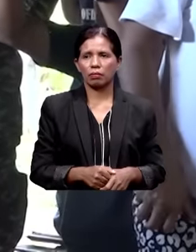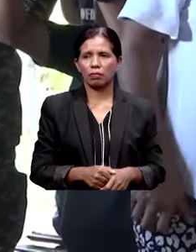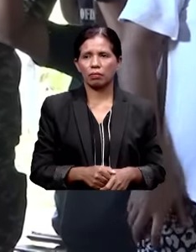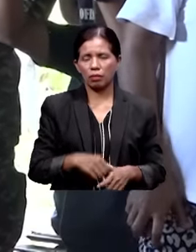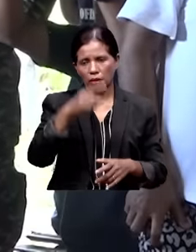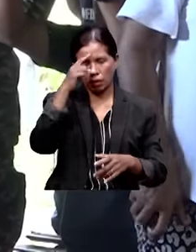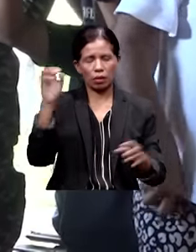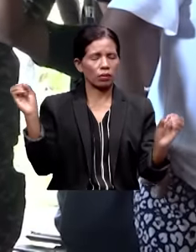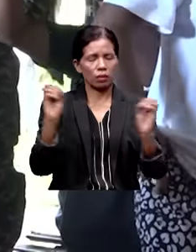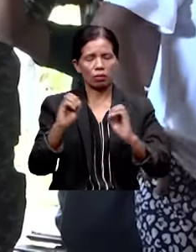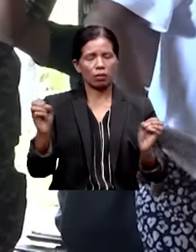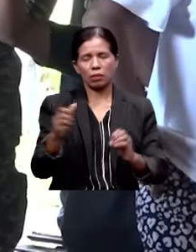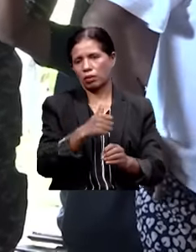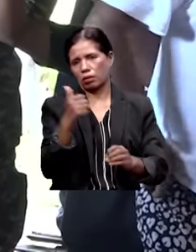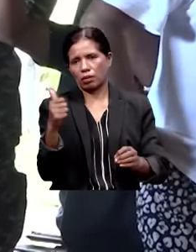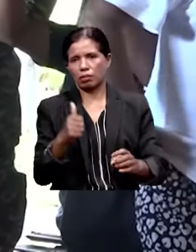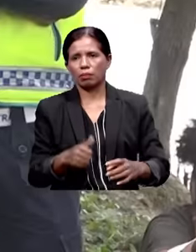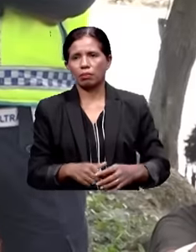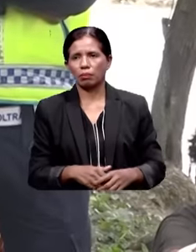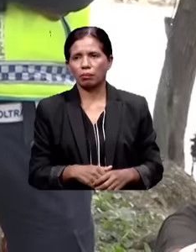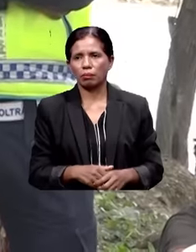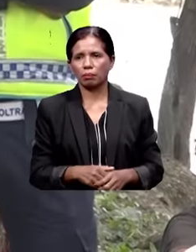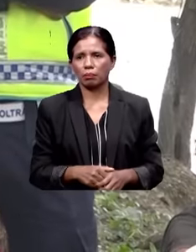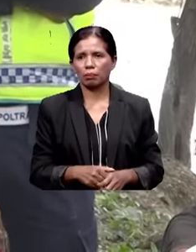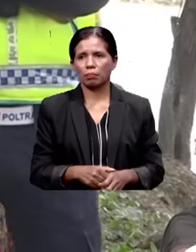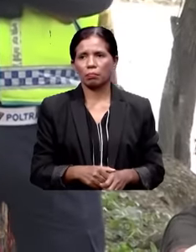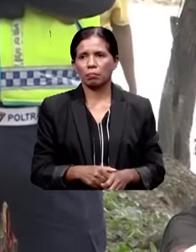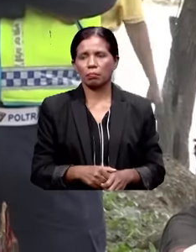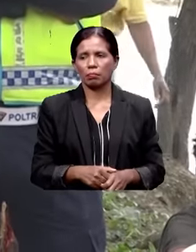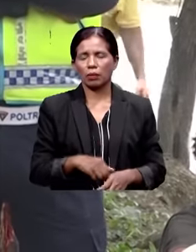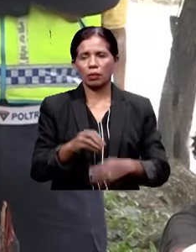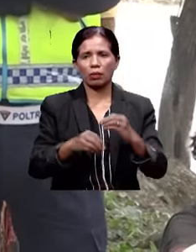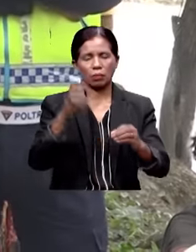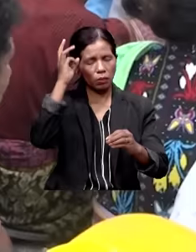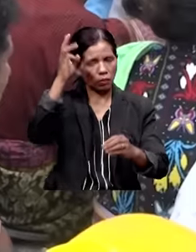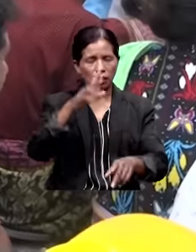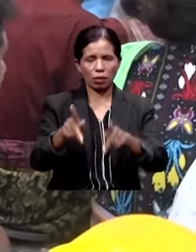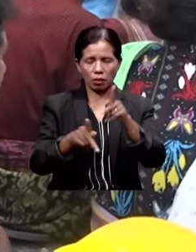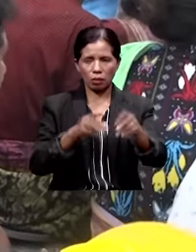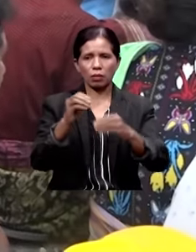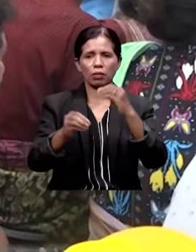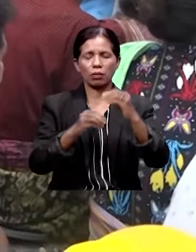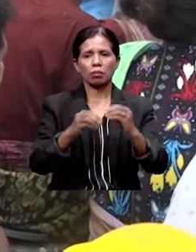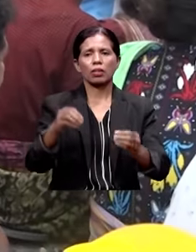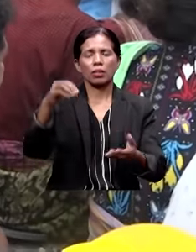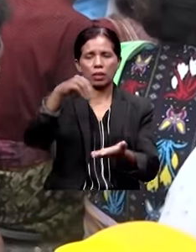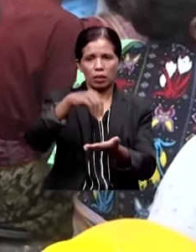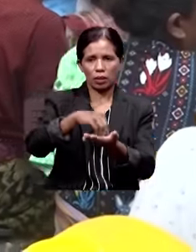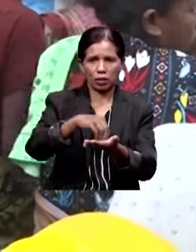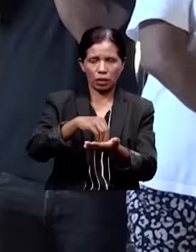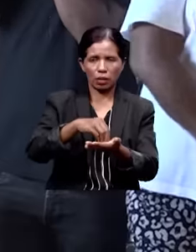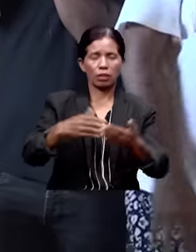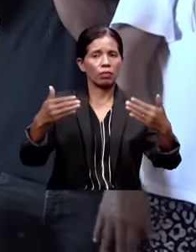tamba mucil. Bukan kena pala kutia. Con a preocupação do povo nien relaciona o estaca nebe equipa